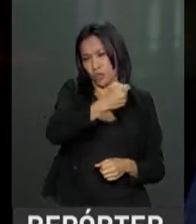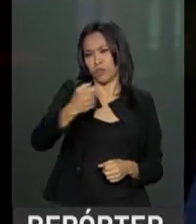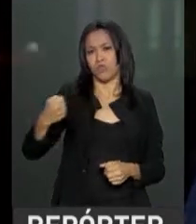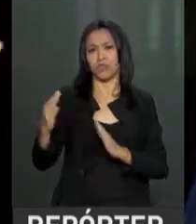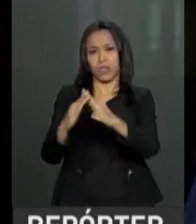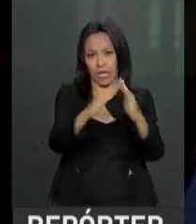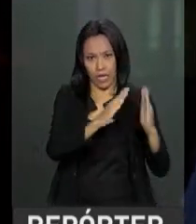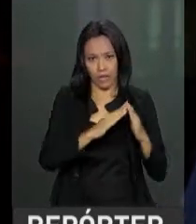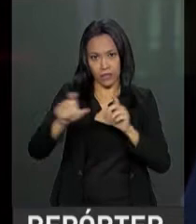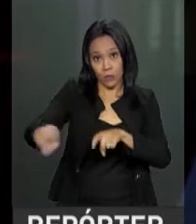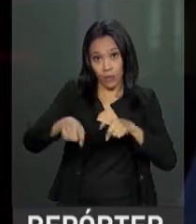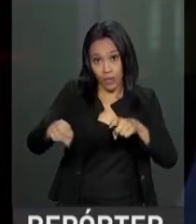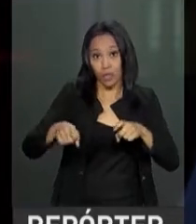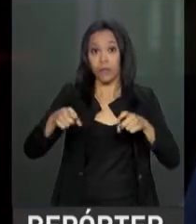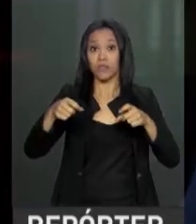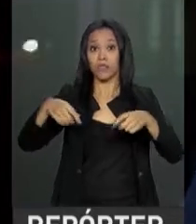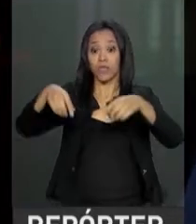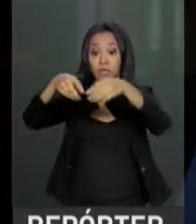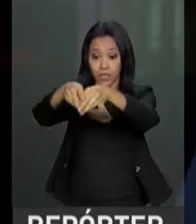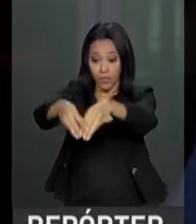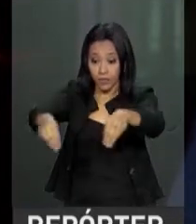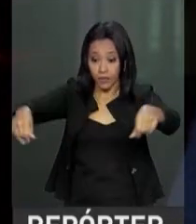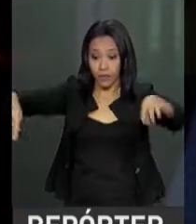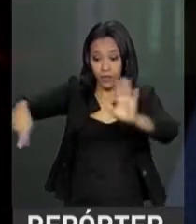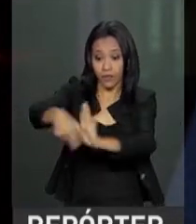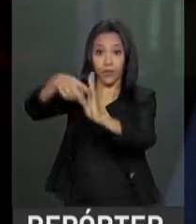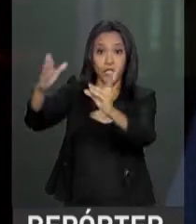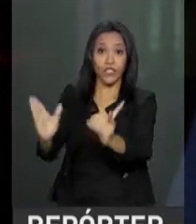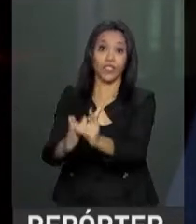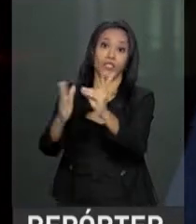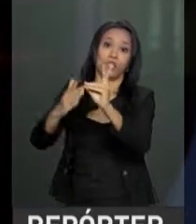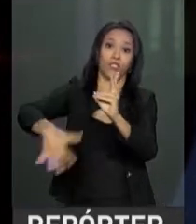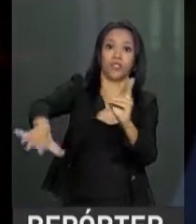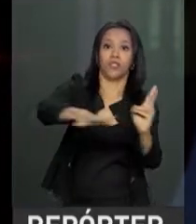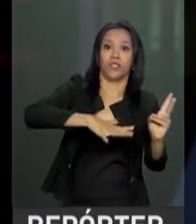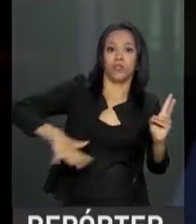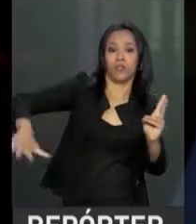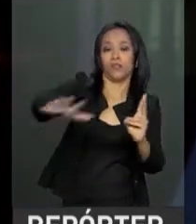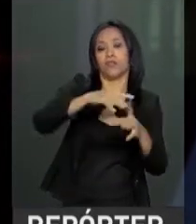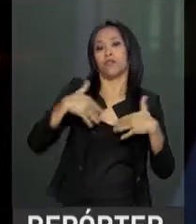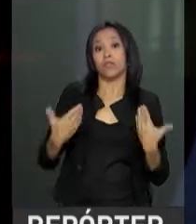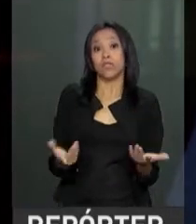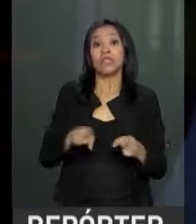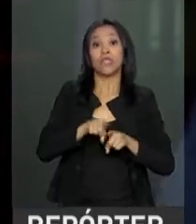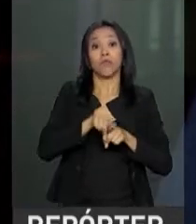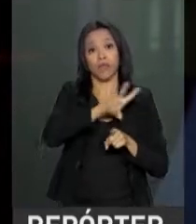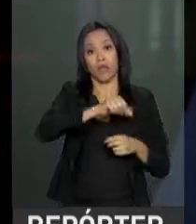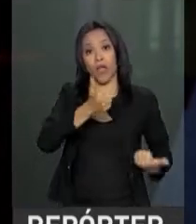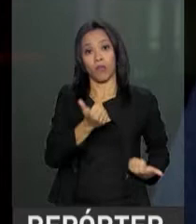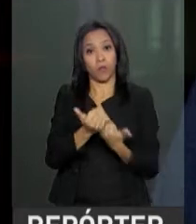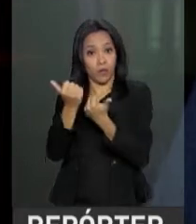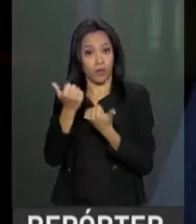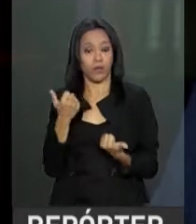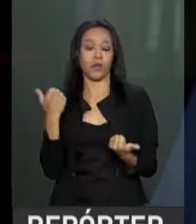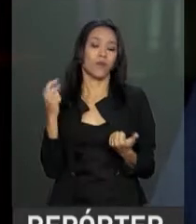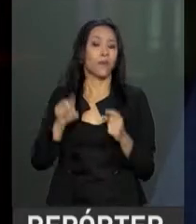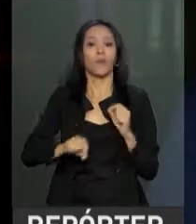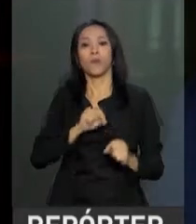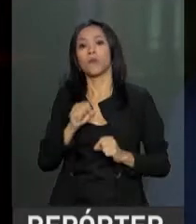Vida Rural em áreas indígenas do município de Pacaraima. Além disso, também vai apoiar ações